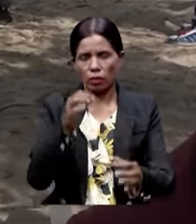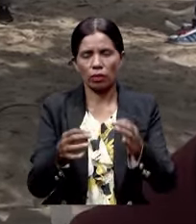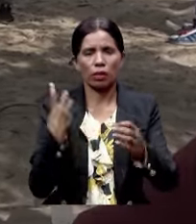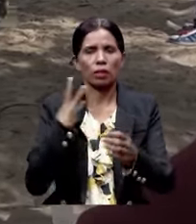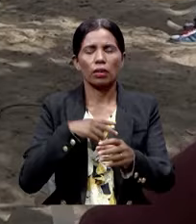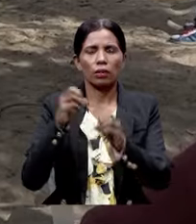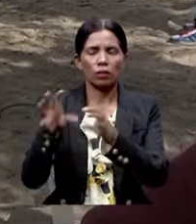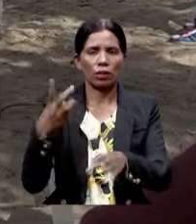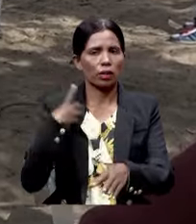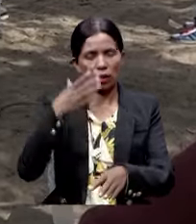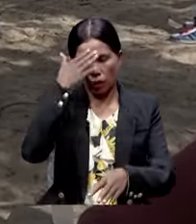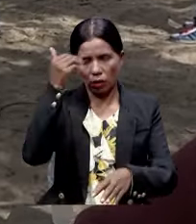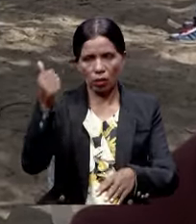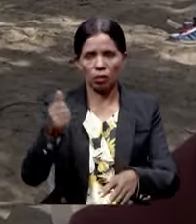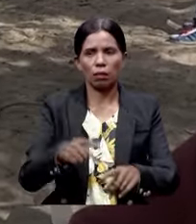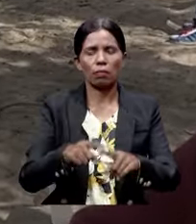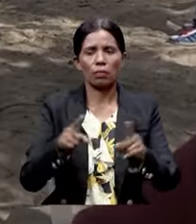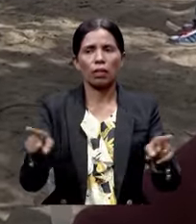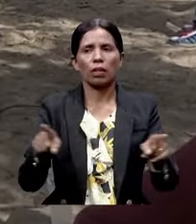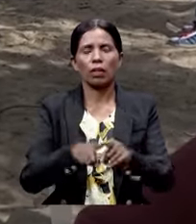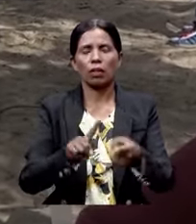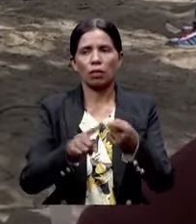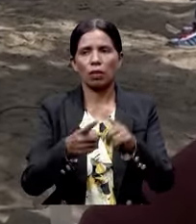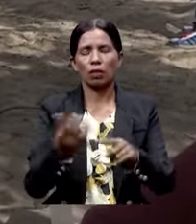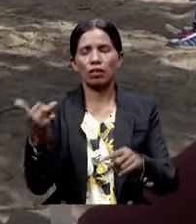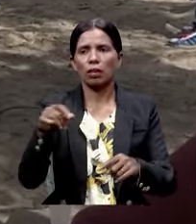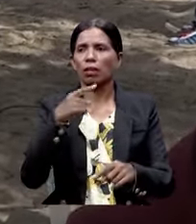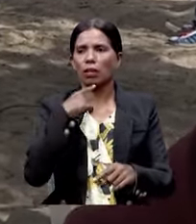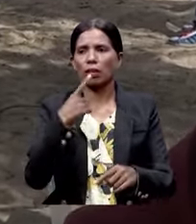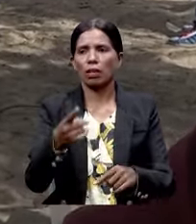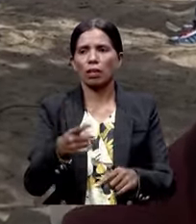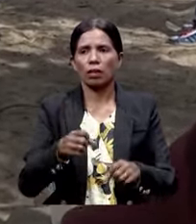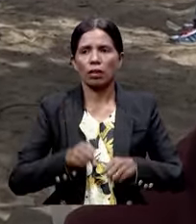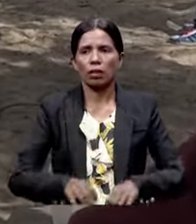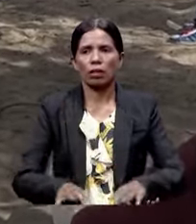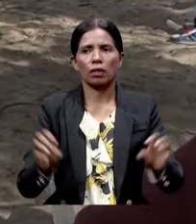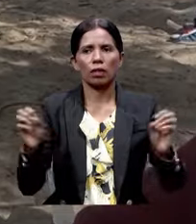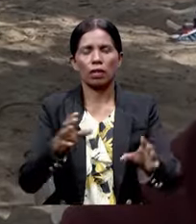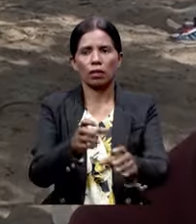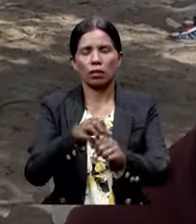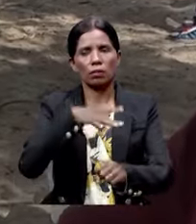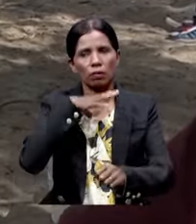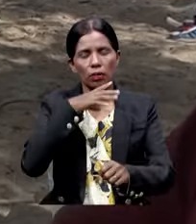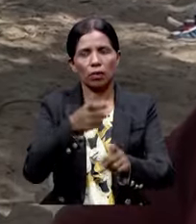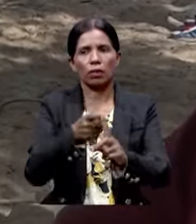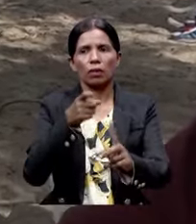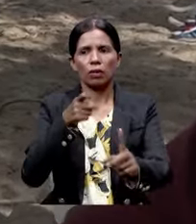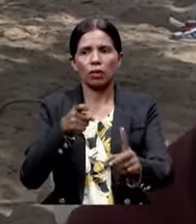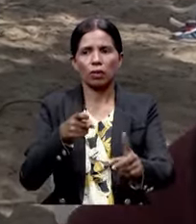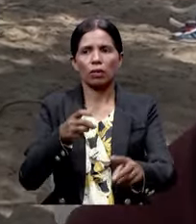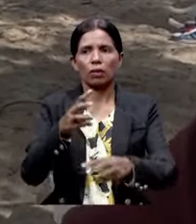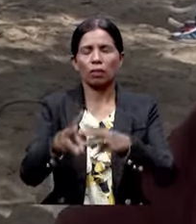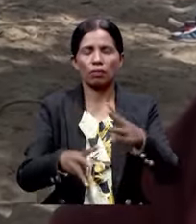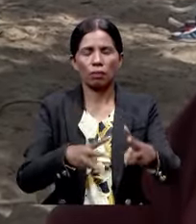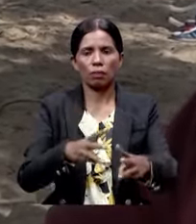ita lua tia, mas hine san ohen kolega sira balu dehan, tasi rasik la simu foer hu si bota sira, nema